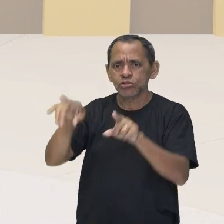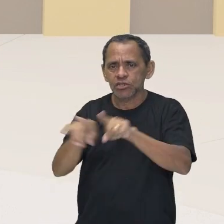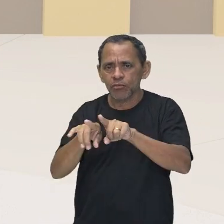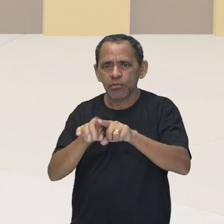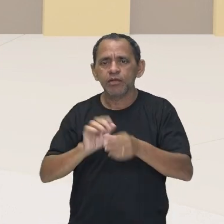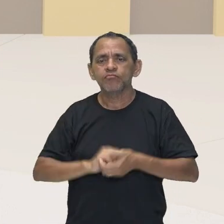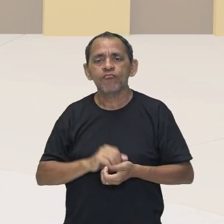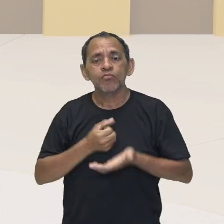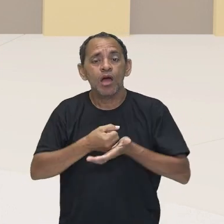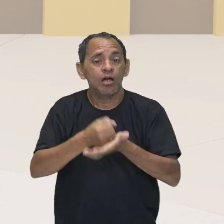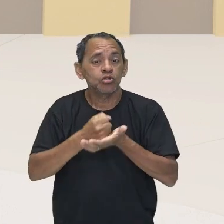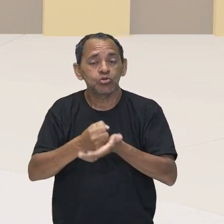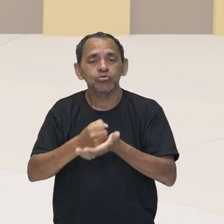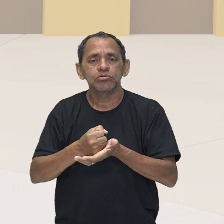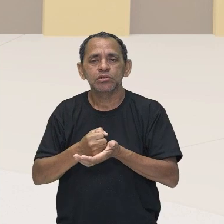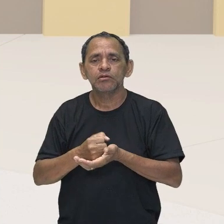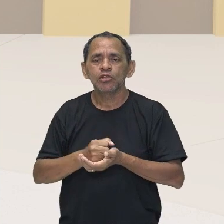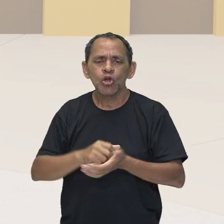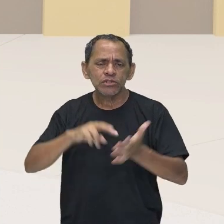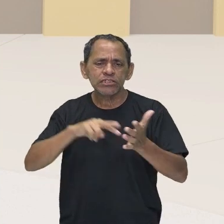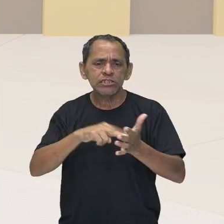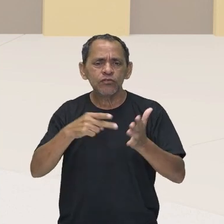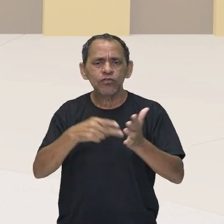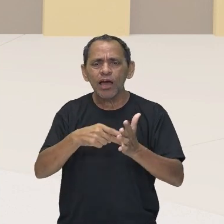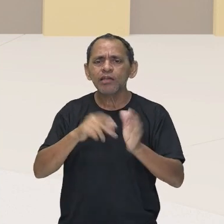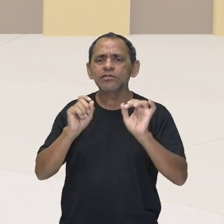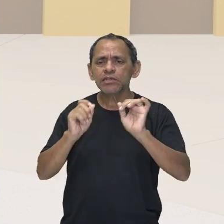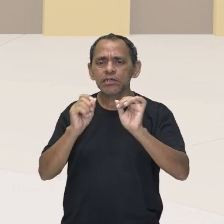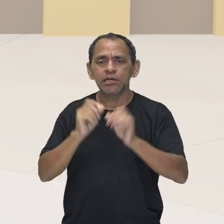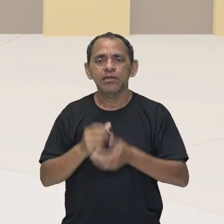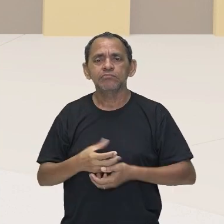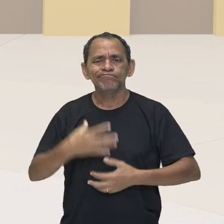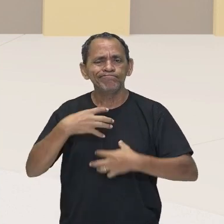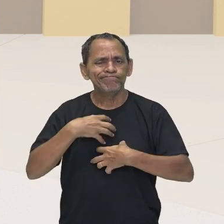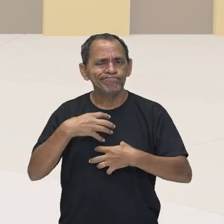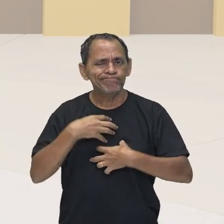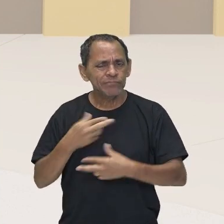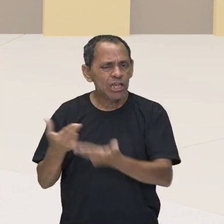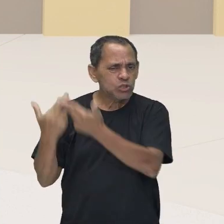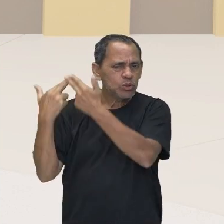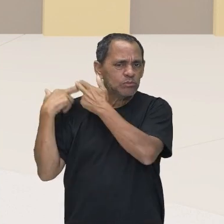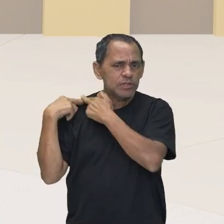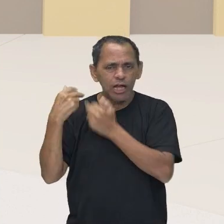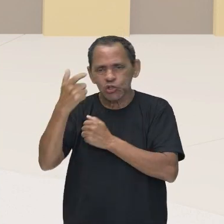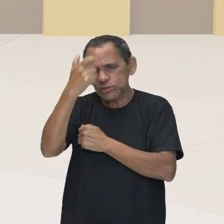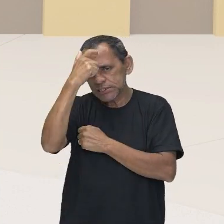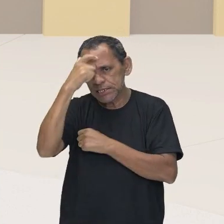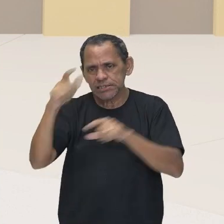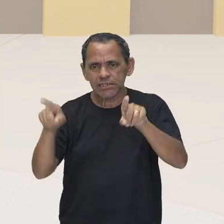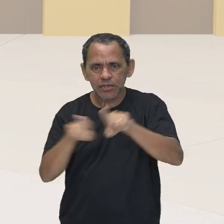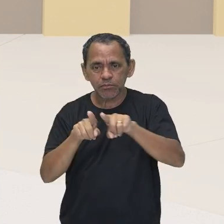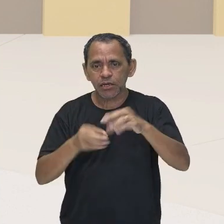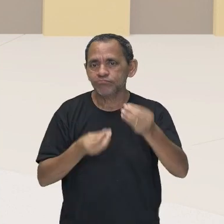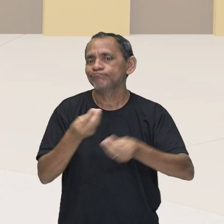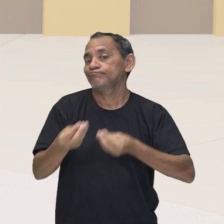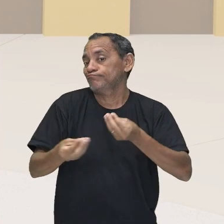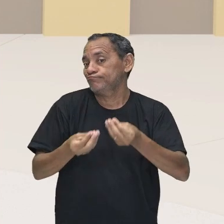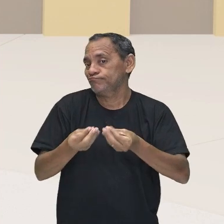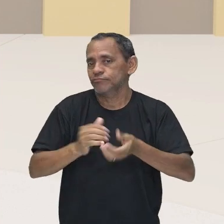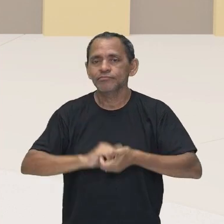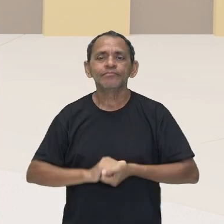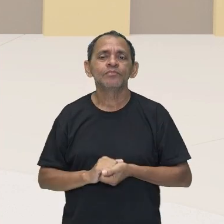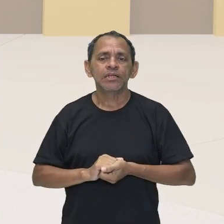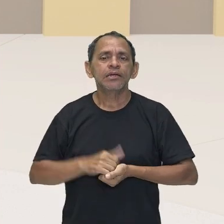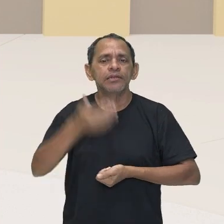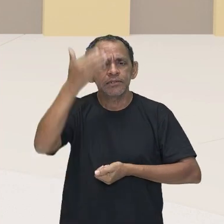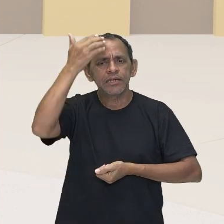desenvolver o sentido de responsabilidade e consciência. Então, sabemos que os valores, eles não